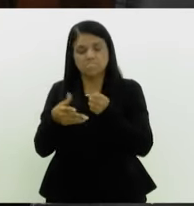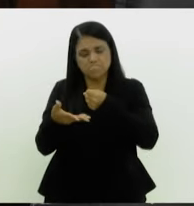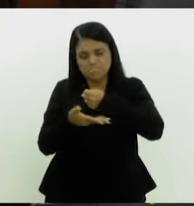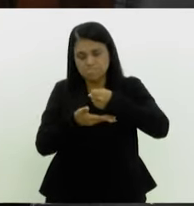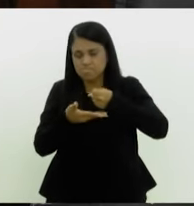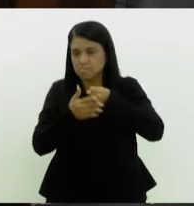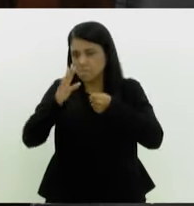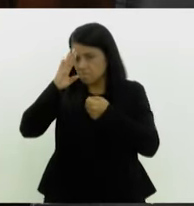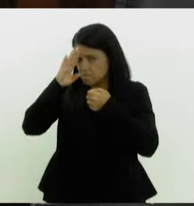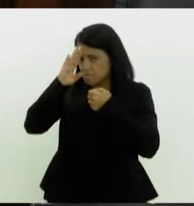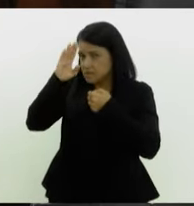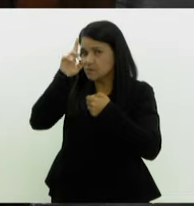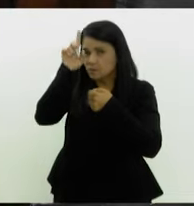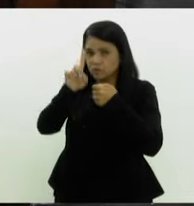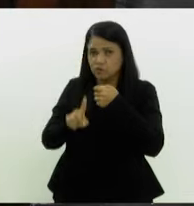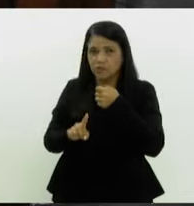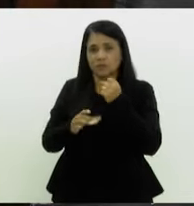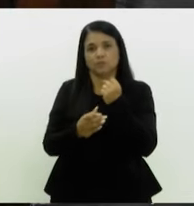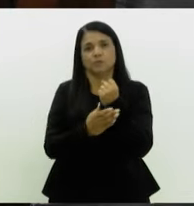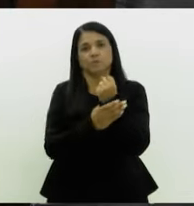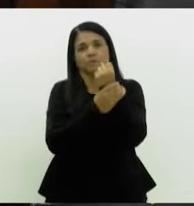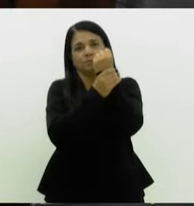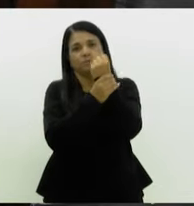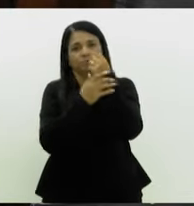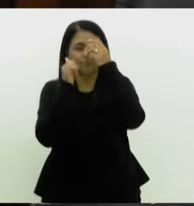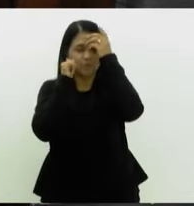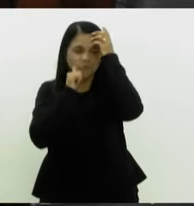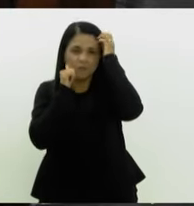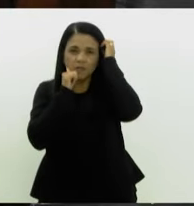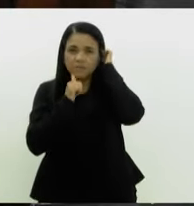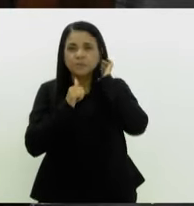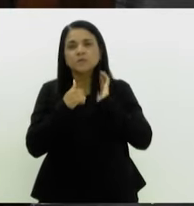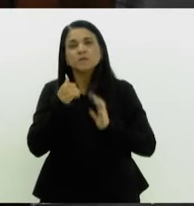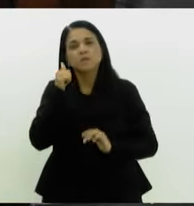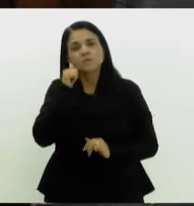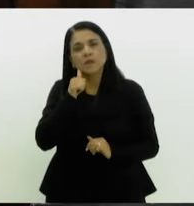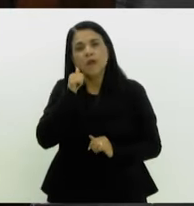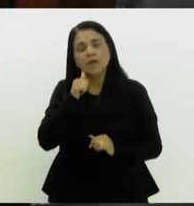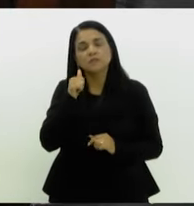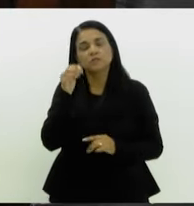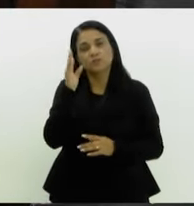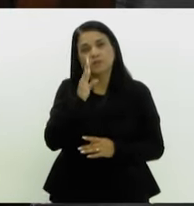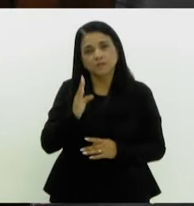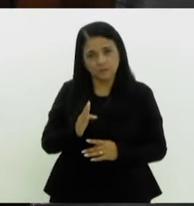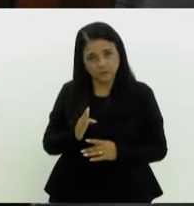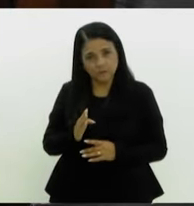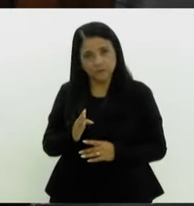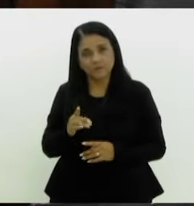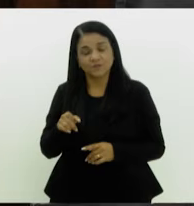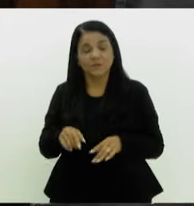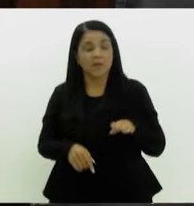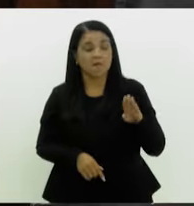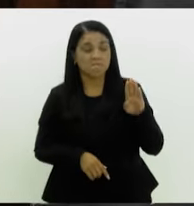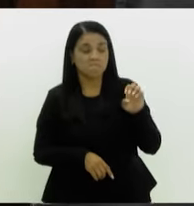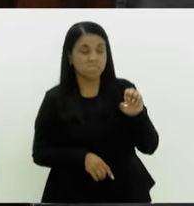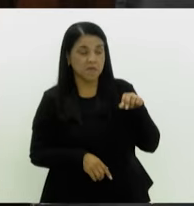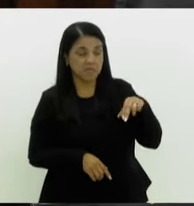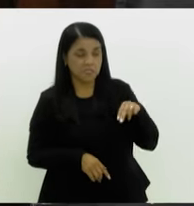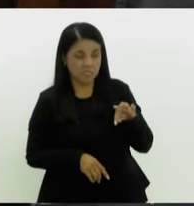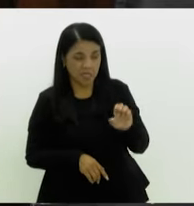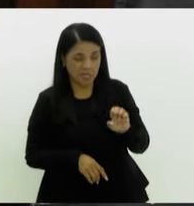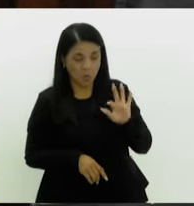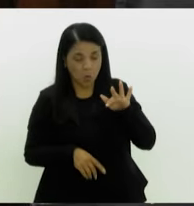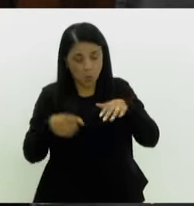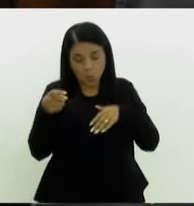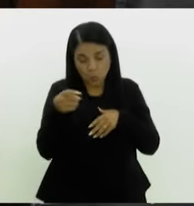pra garantia do direito das mulheres cidadãs mulheres desse país a Bené eu vou deixar por último vou te pular porque eu me